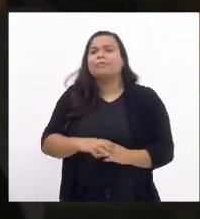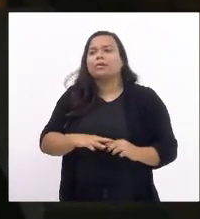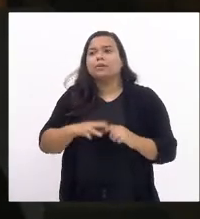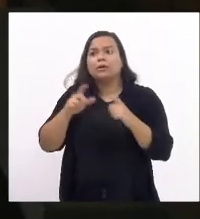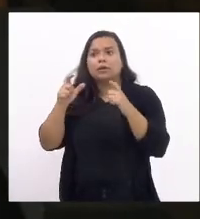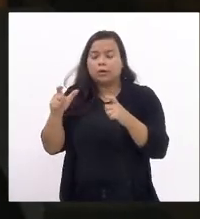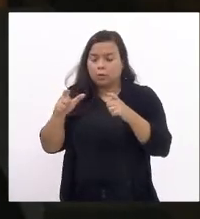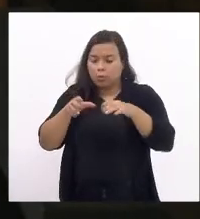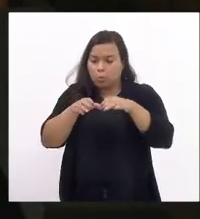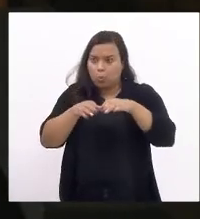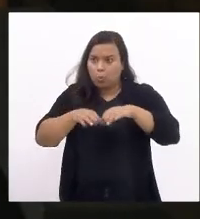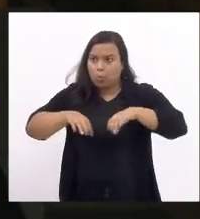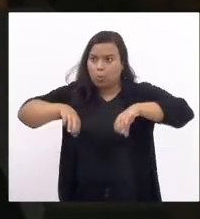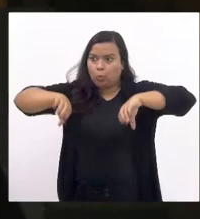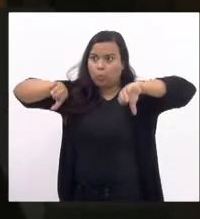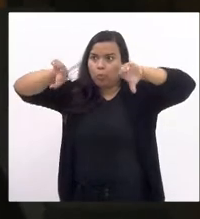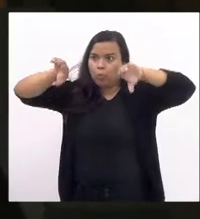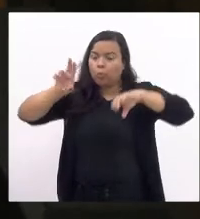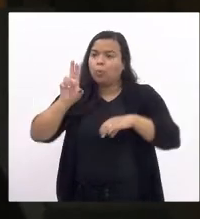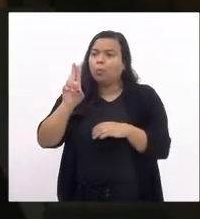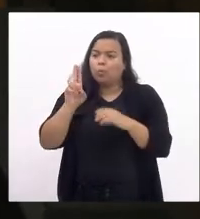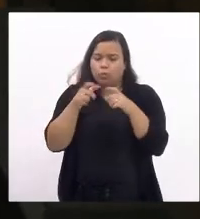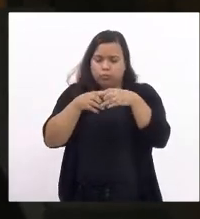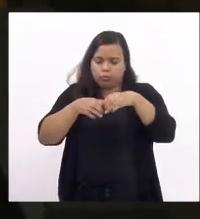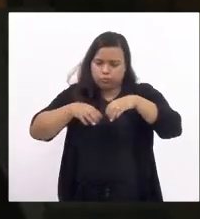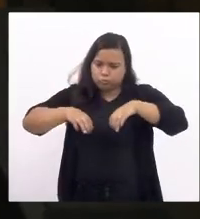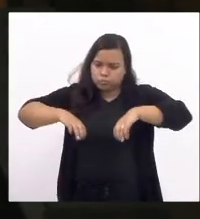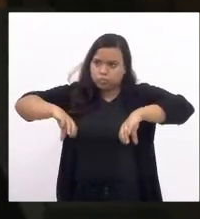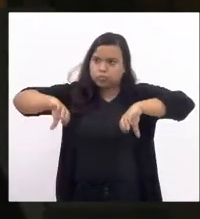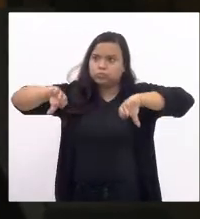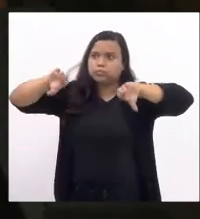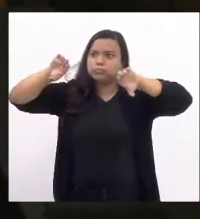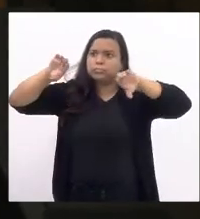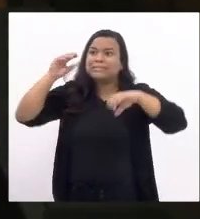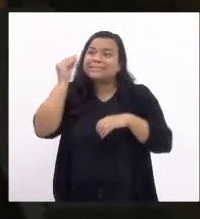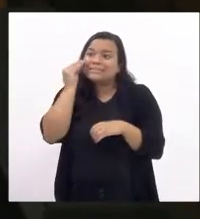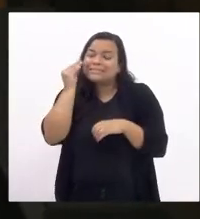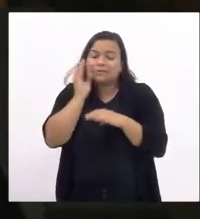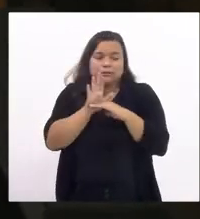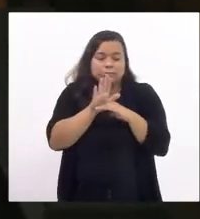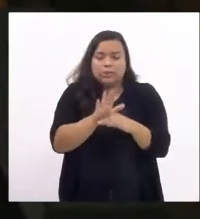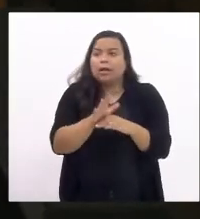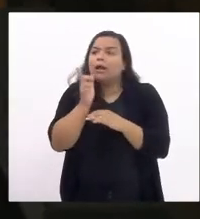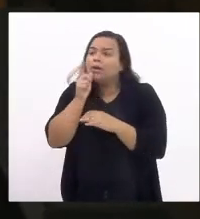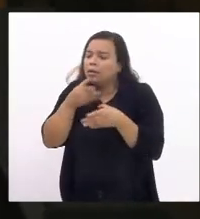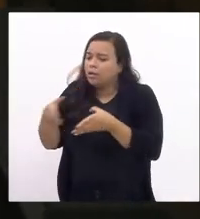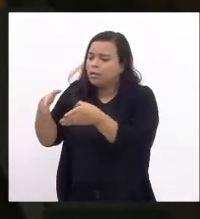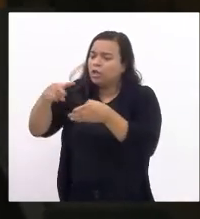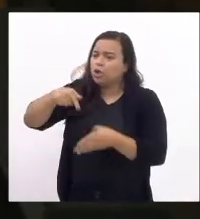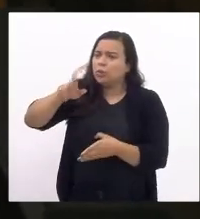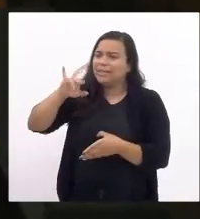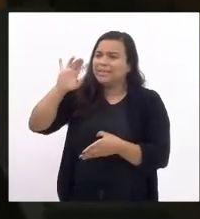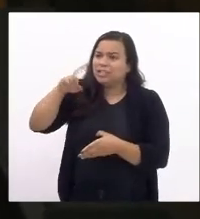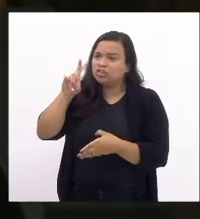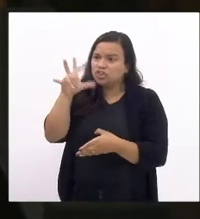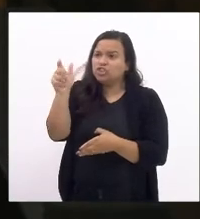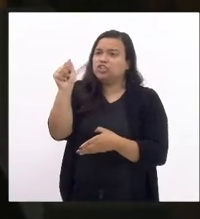do extravasor do Palatinado com o Rio Quitandinha. E também encaminhamento dessas águas